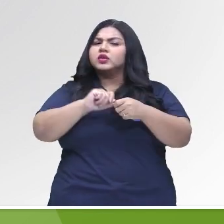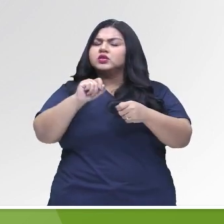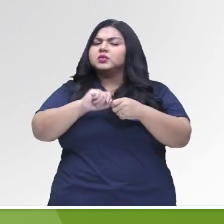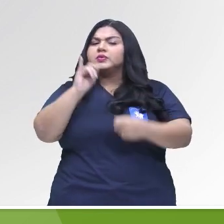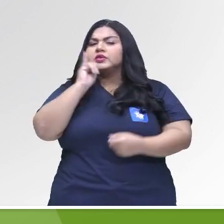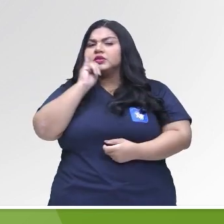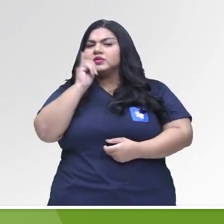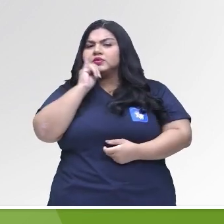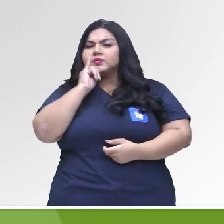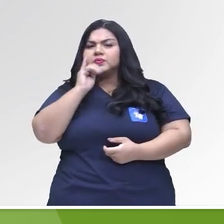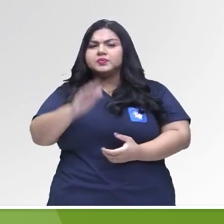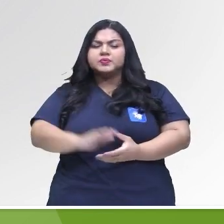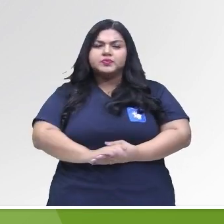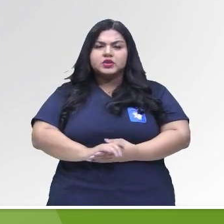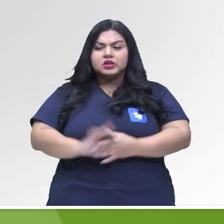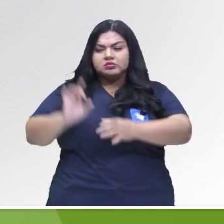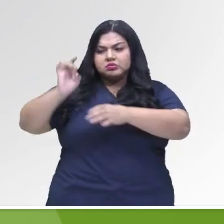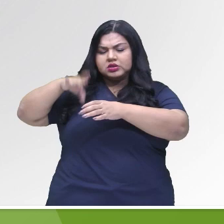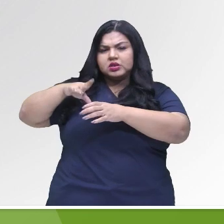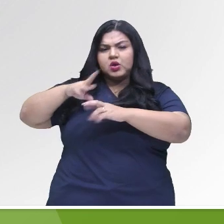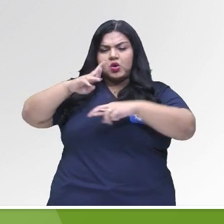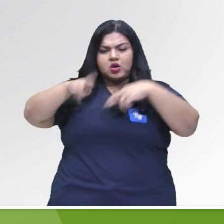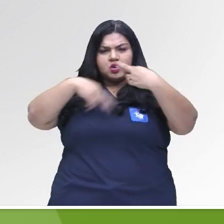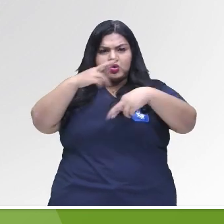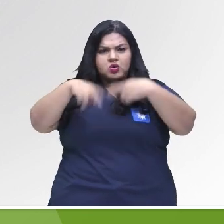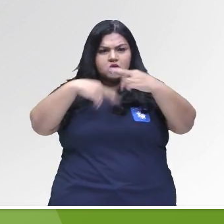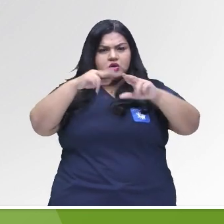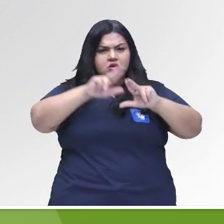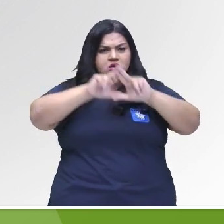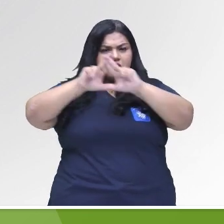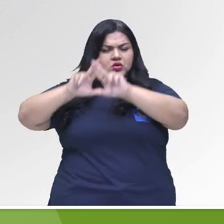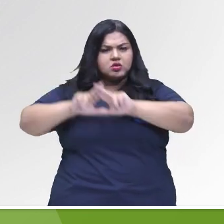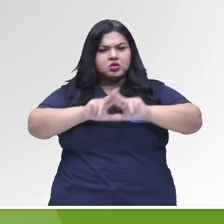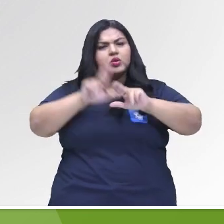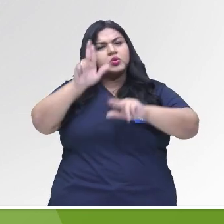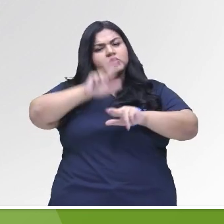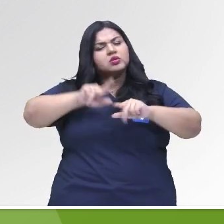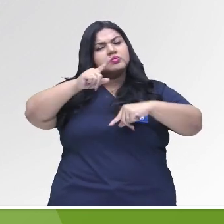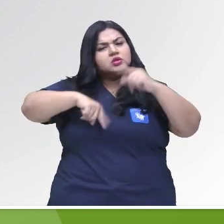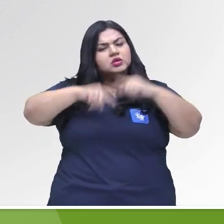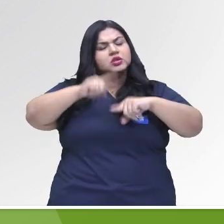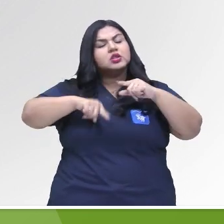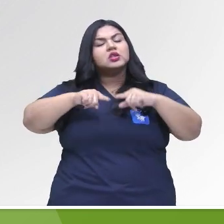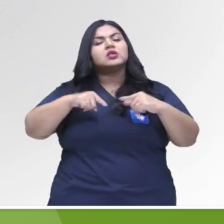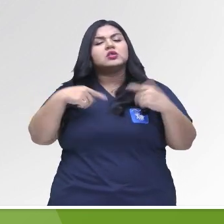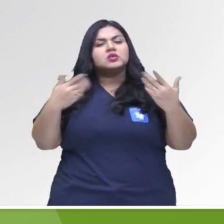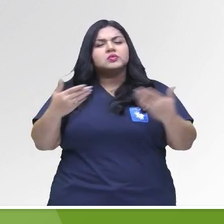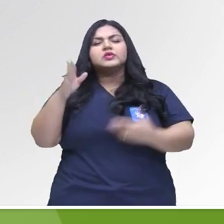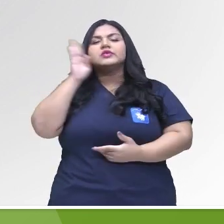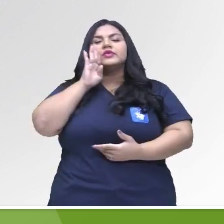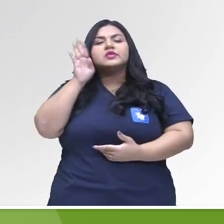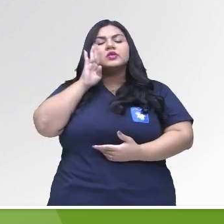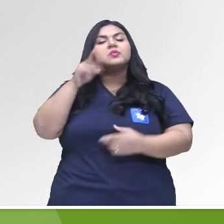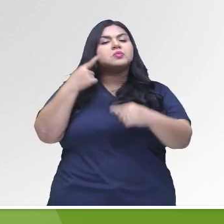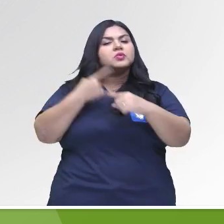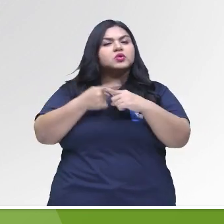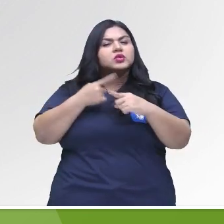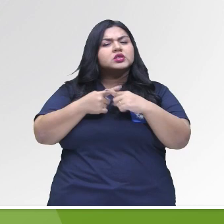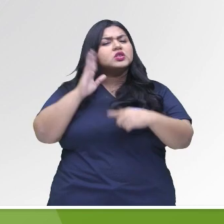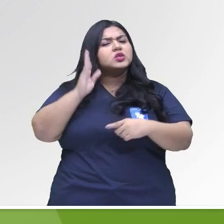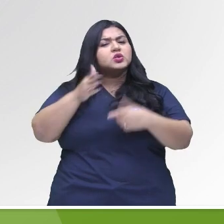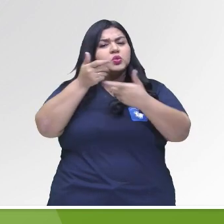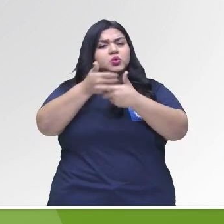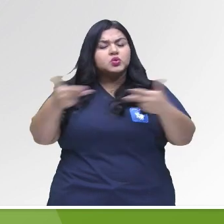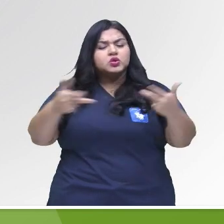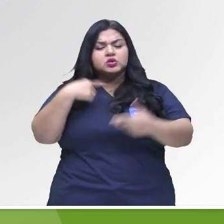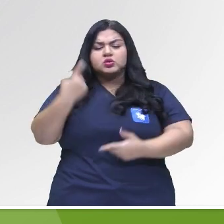exemplo, reciclagem ou reutilização de materiais. Então a aula de hoje ela tende a ser muito legal, porque já são coisas do